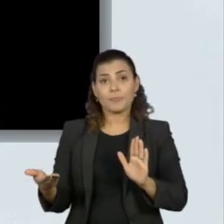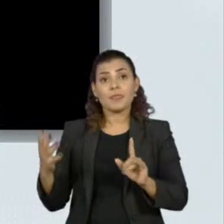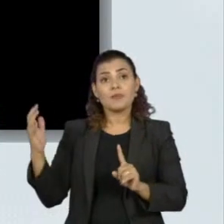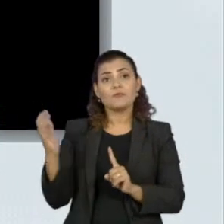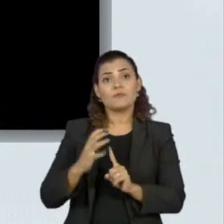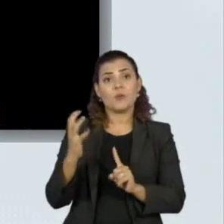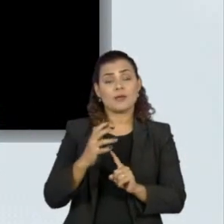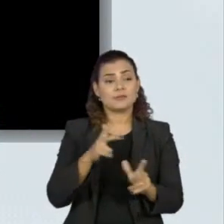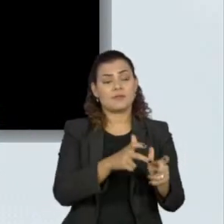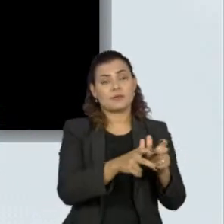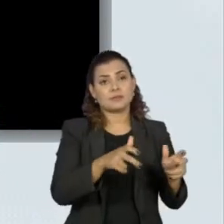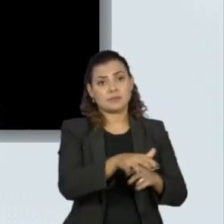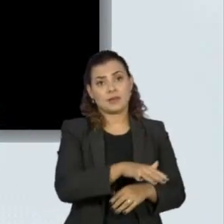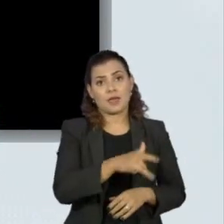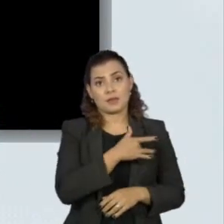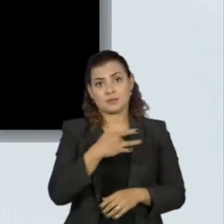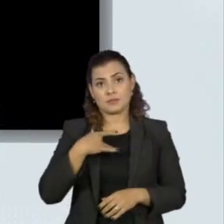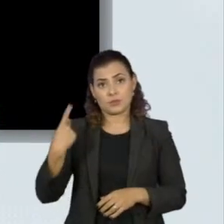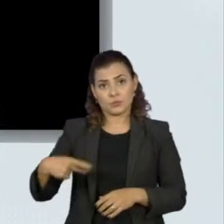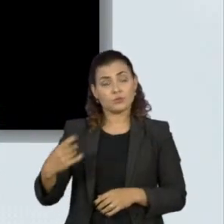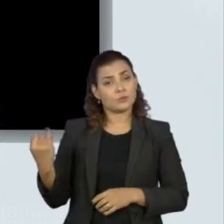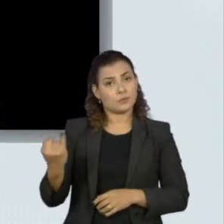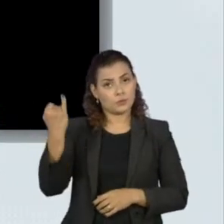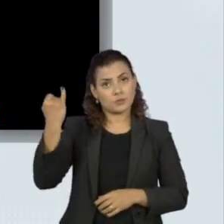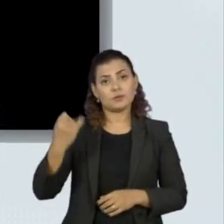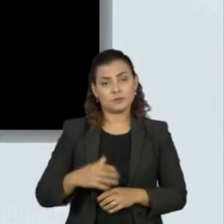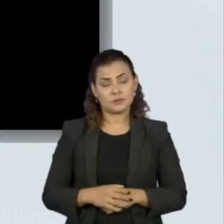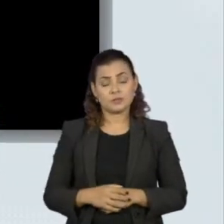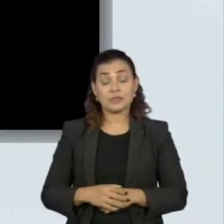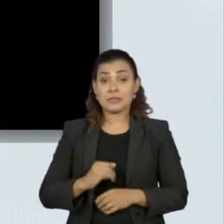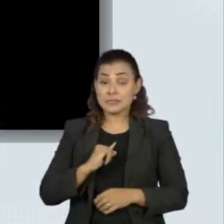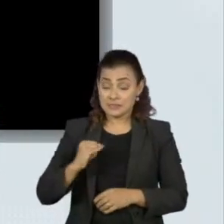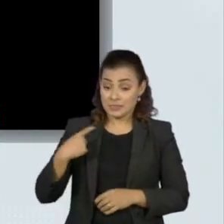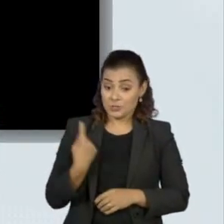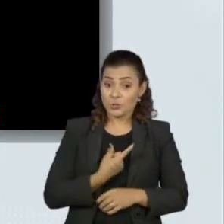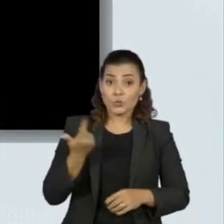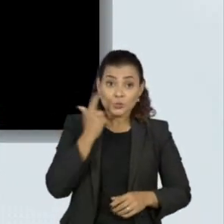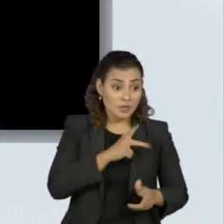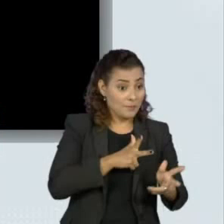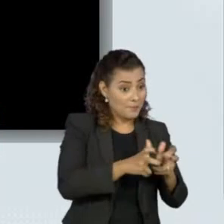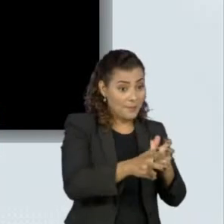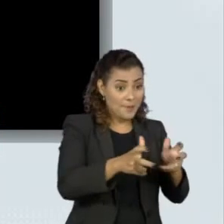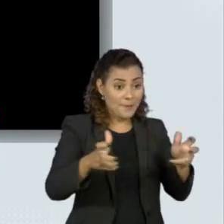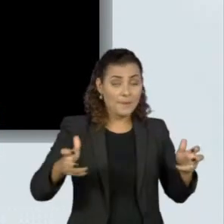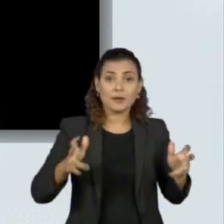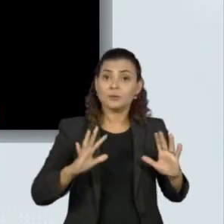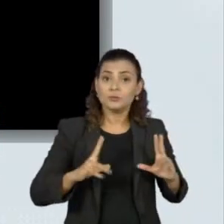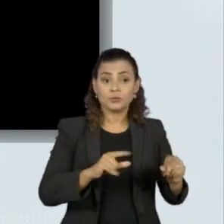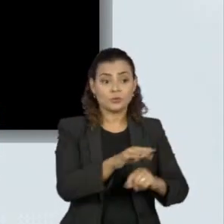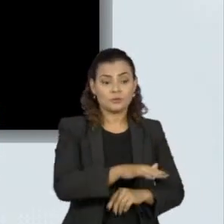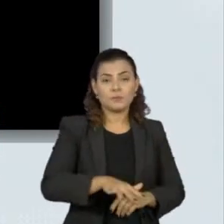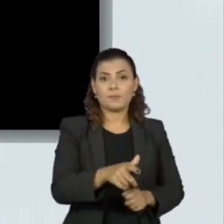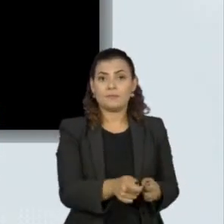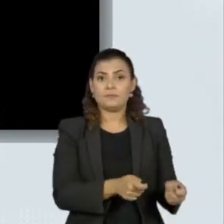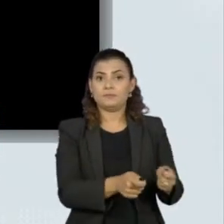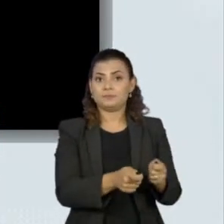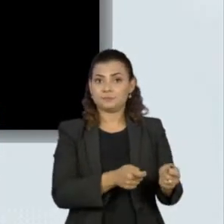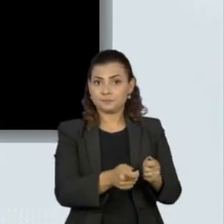vacina no sistema de saúde. Se a gente consegue que a vacina